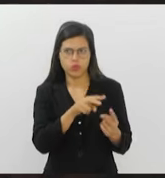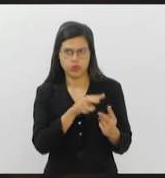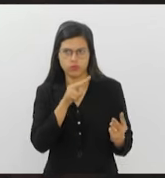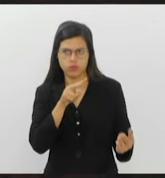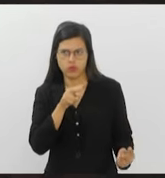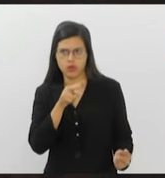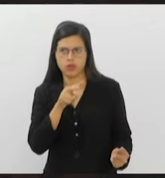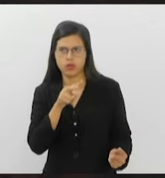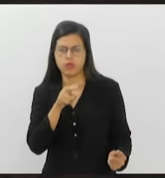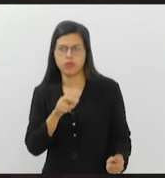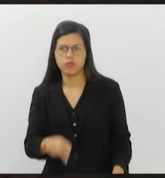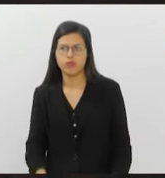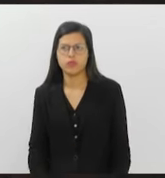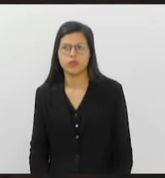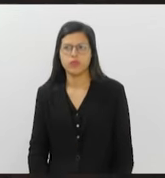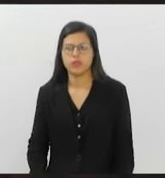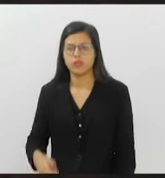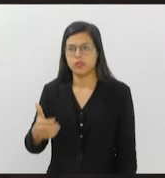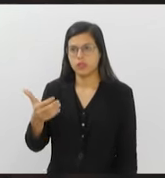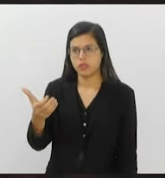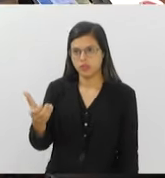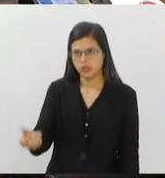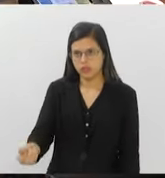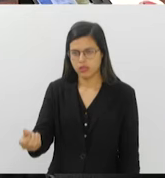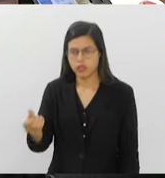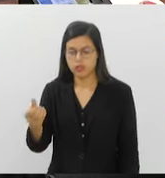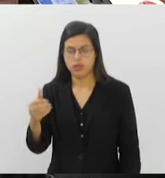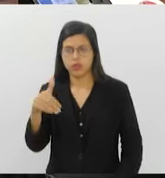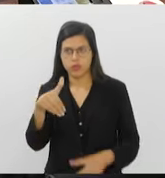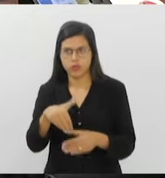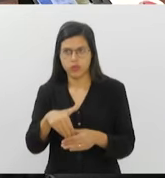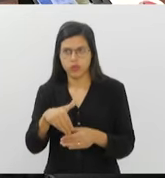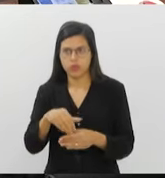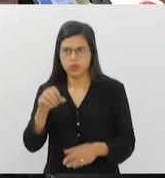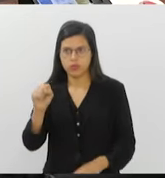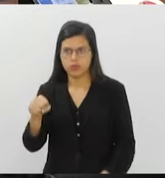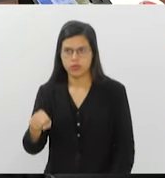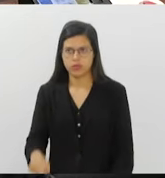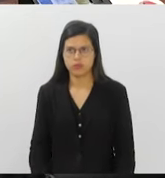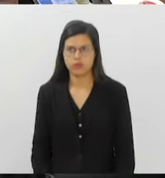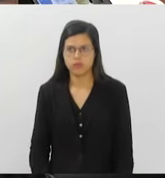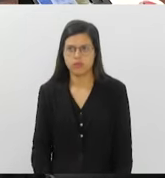do painel, e votaram 16 pelo voto sim.